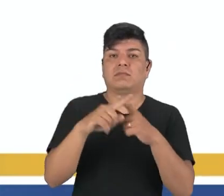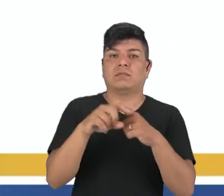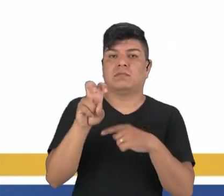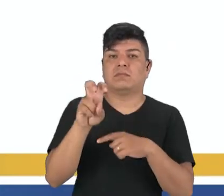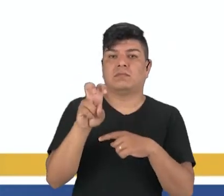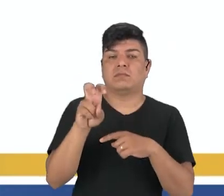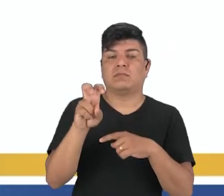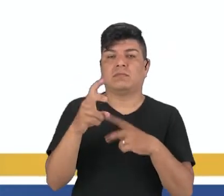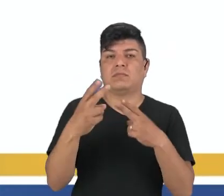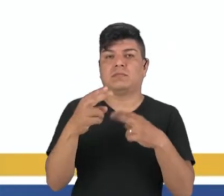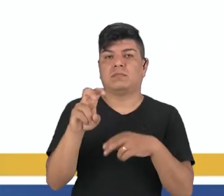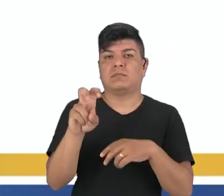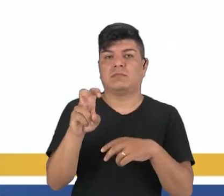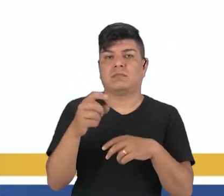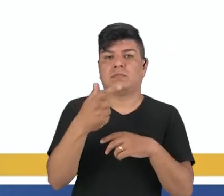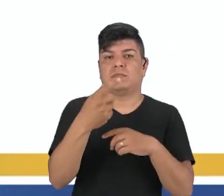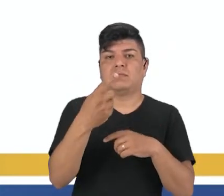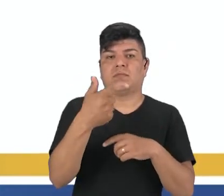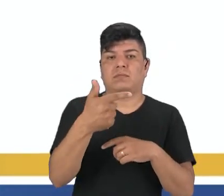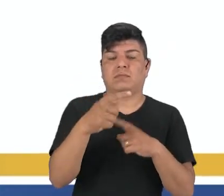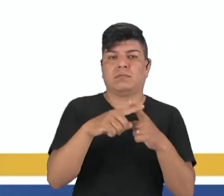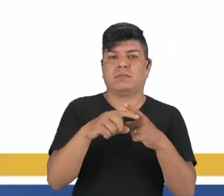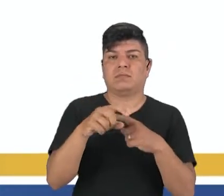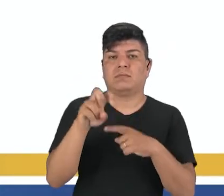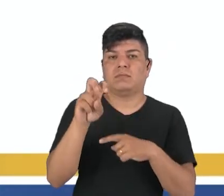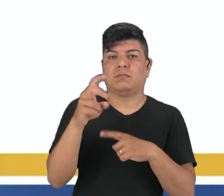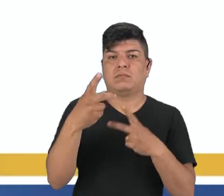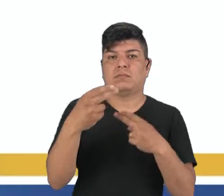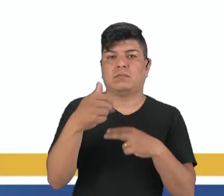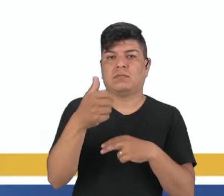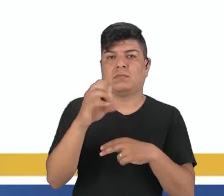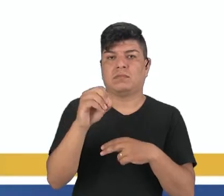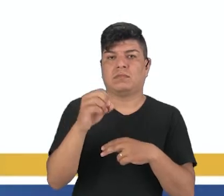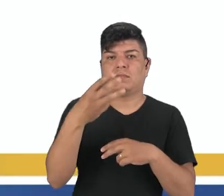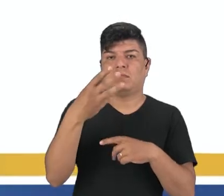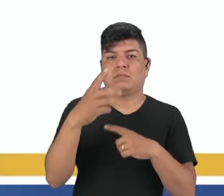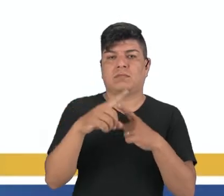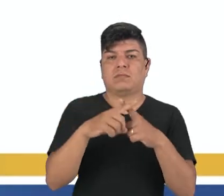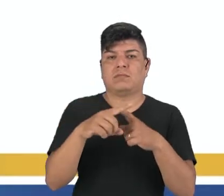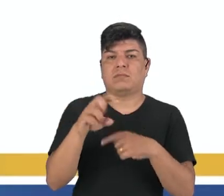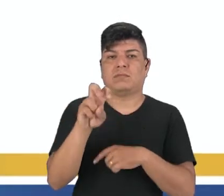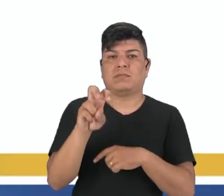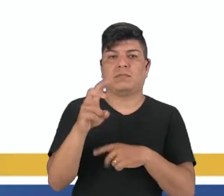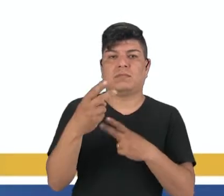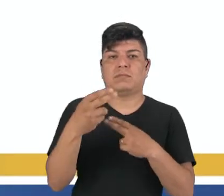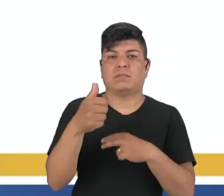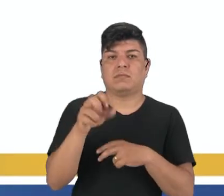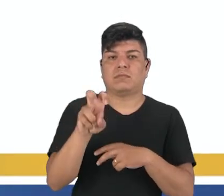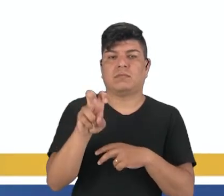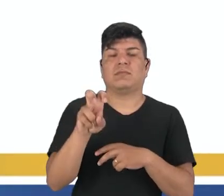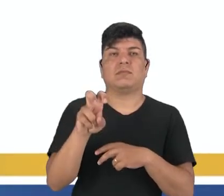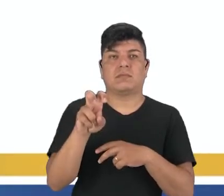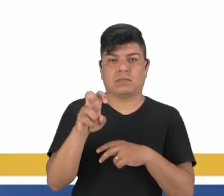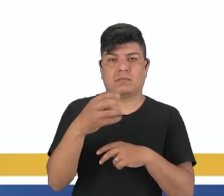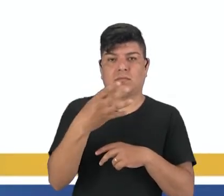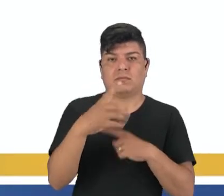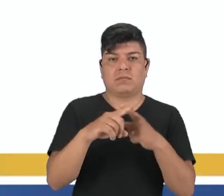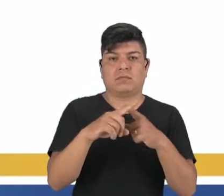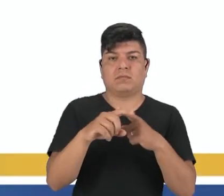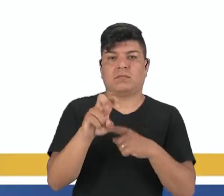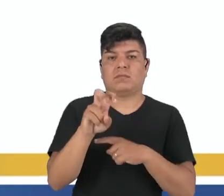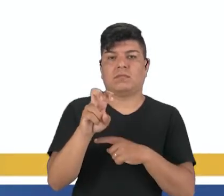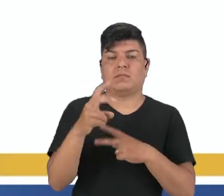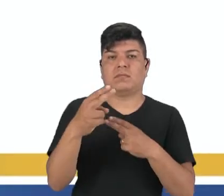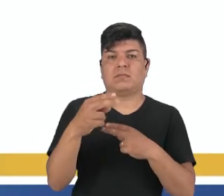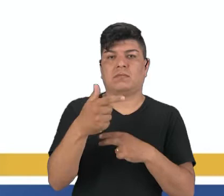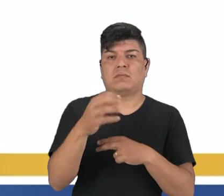5. Duas vezes o número 5, 10. Três vezes o número 5, 15. Quatro vezes o